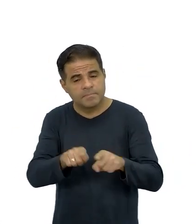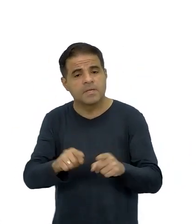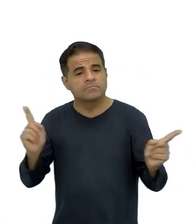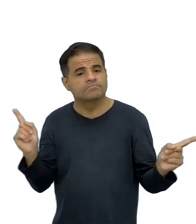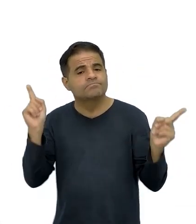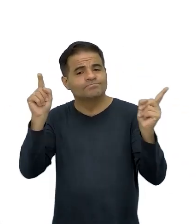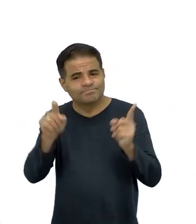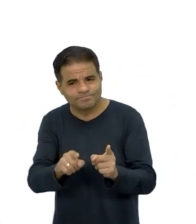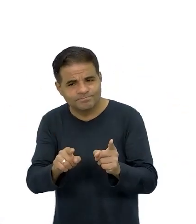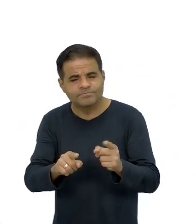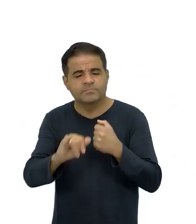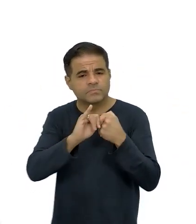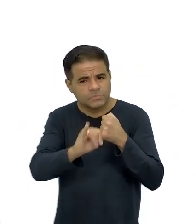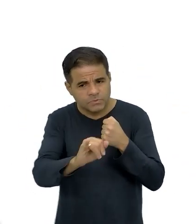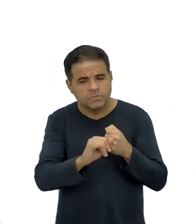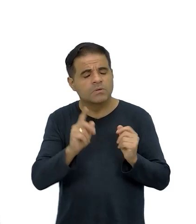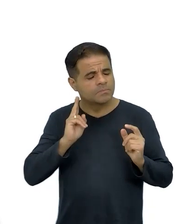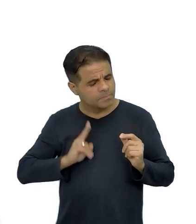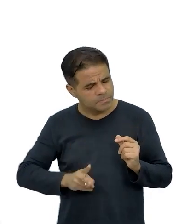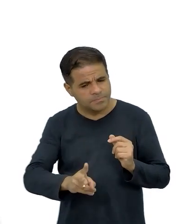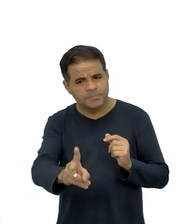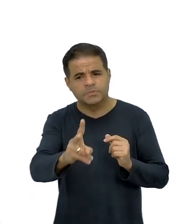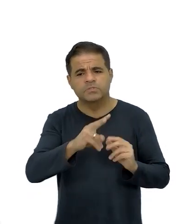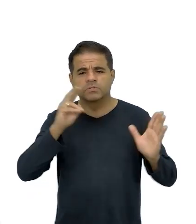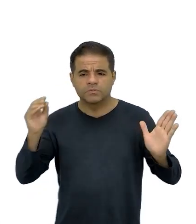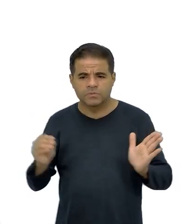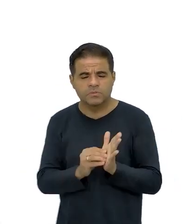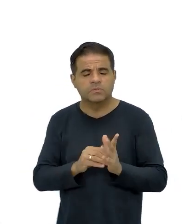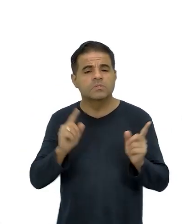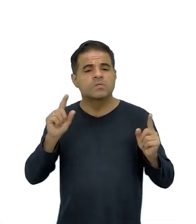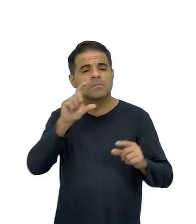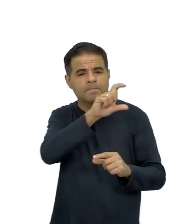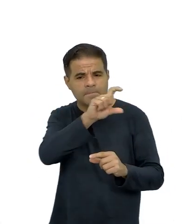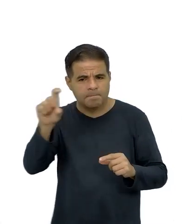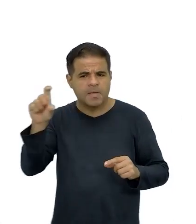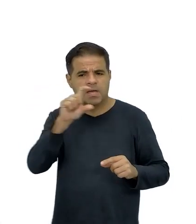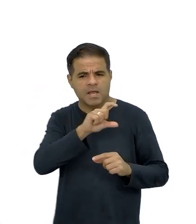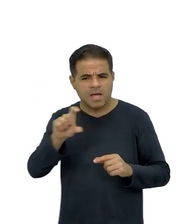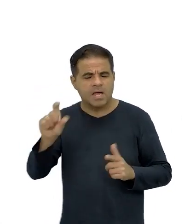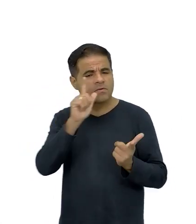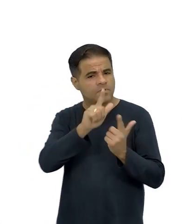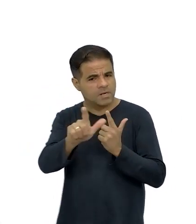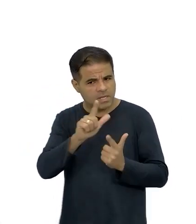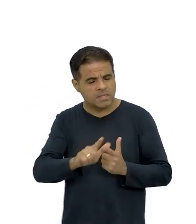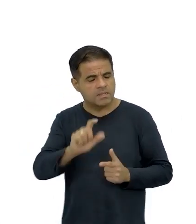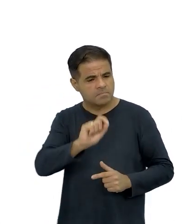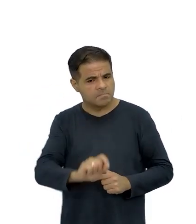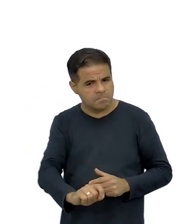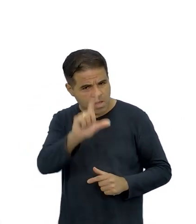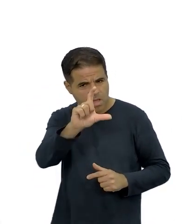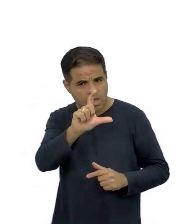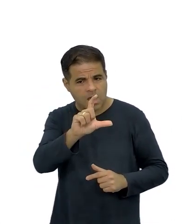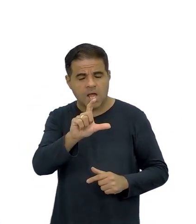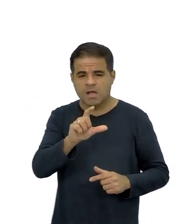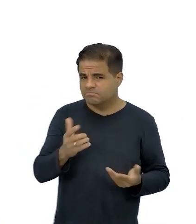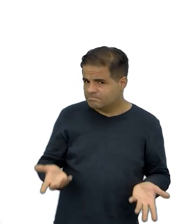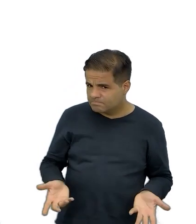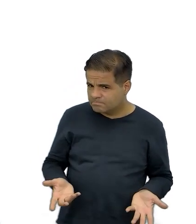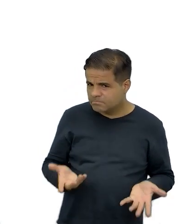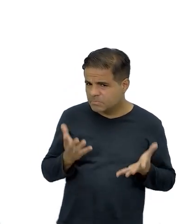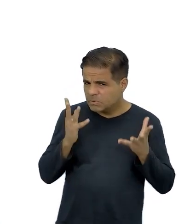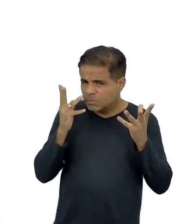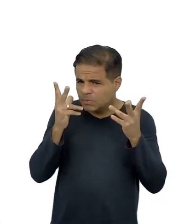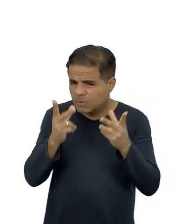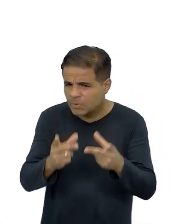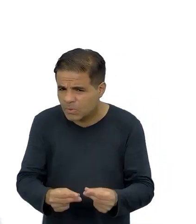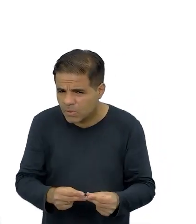trecho dessa lenda foi mantido em parágrafos e com letras maiúsculas. Será que todos os